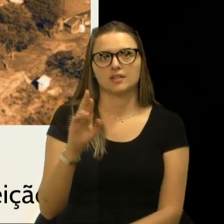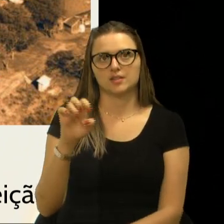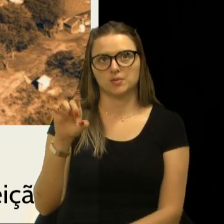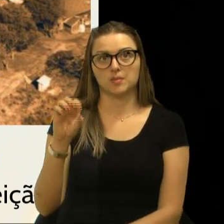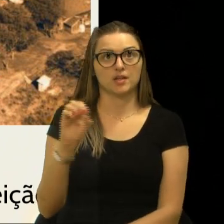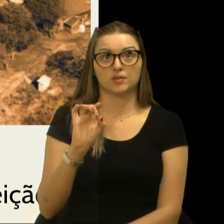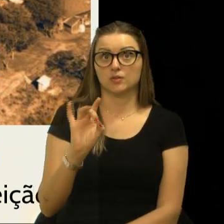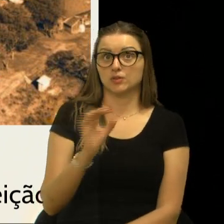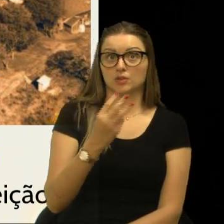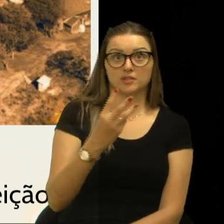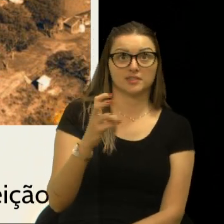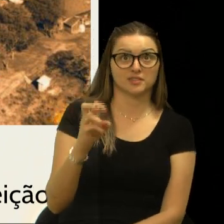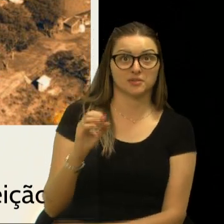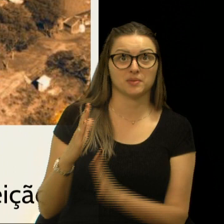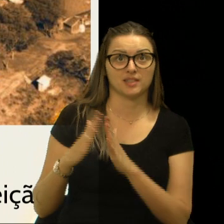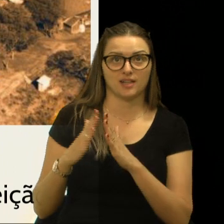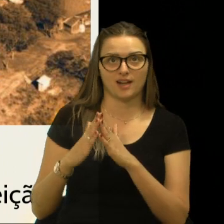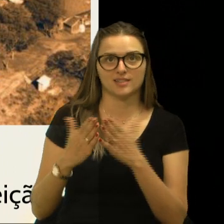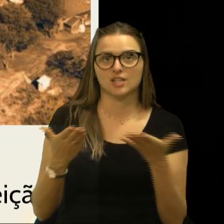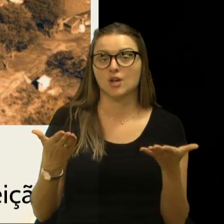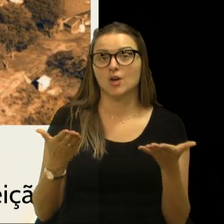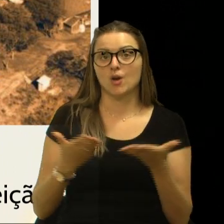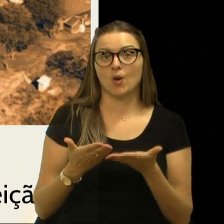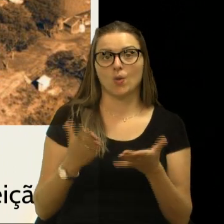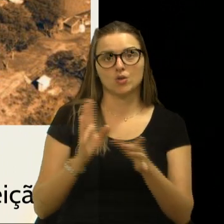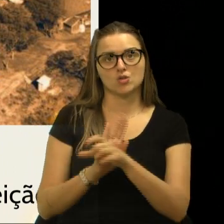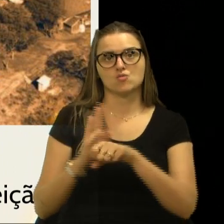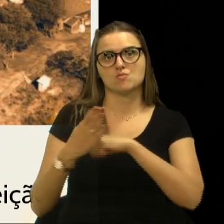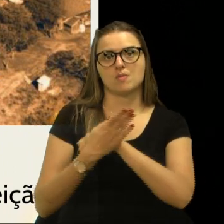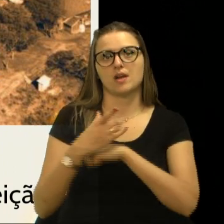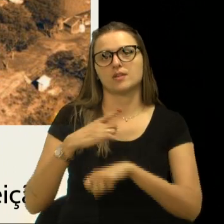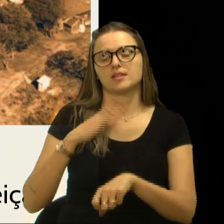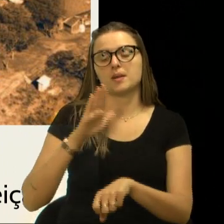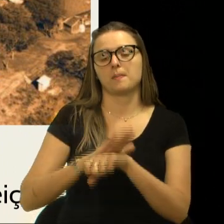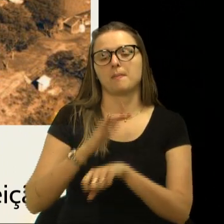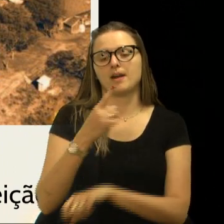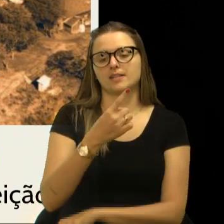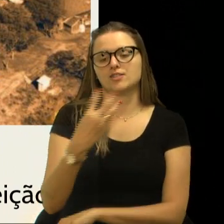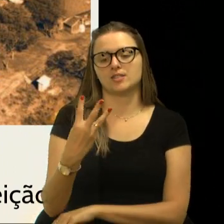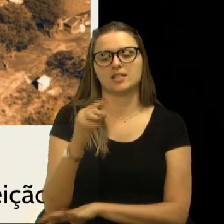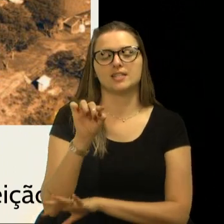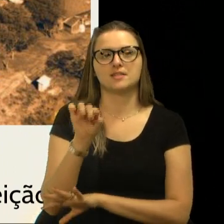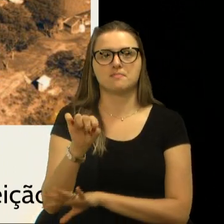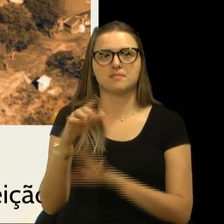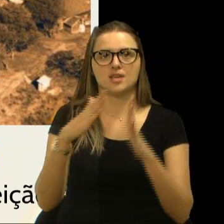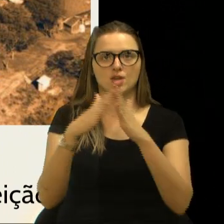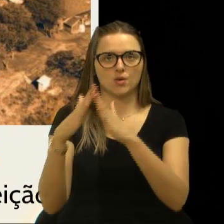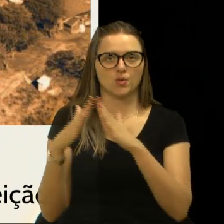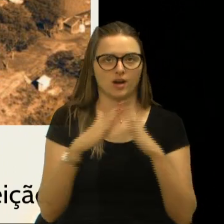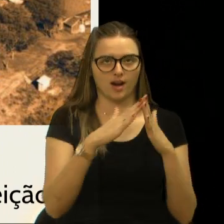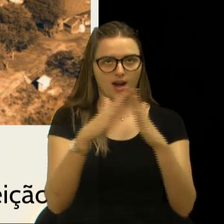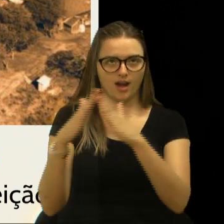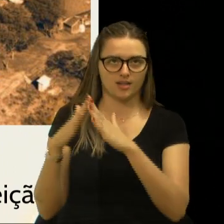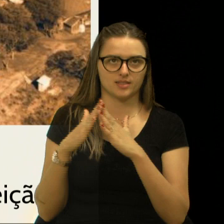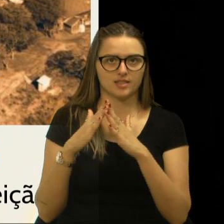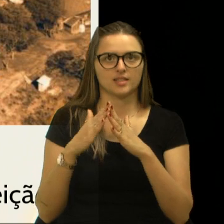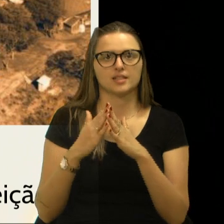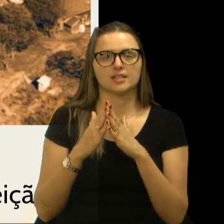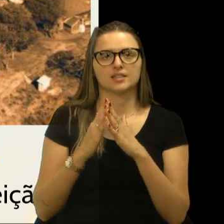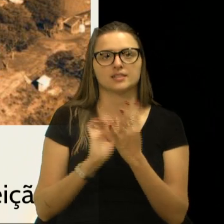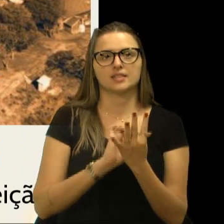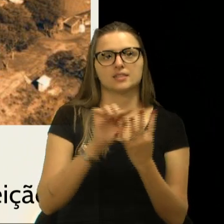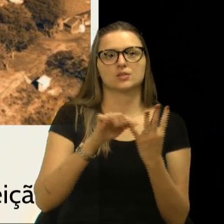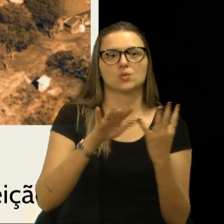E hoje é um bairro que conta com mais de 13 mil residências, distribuídas pelos 4 setores